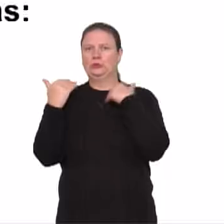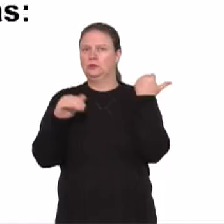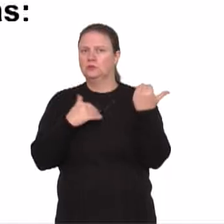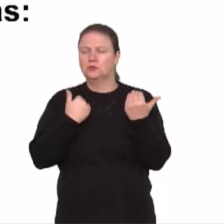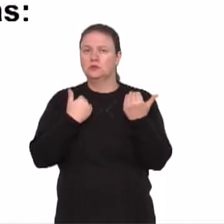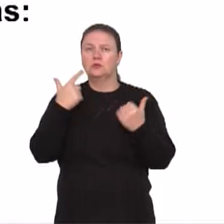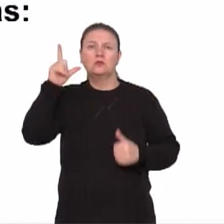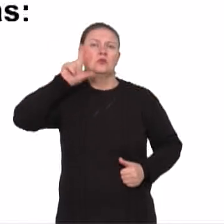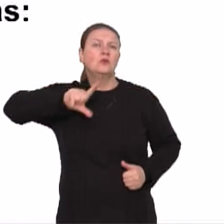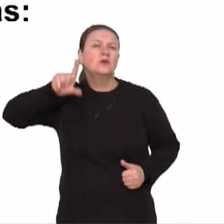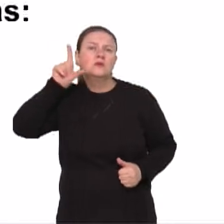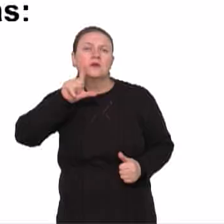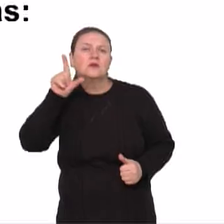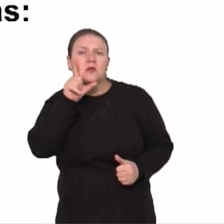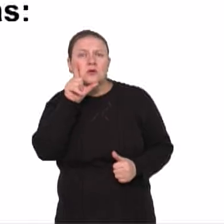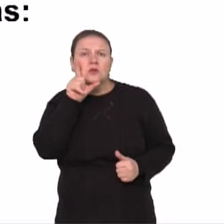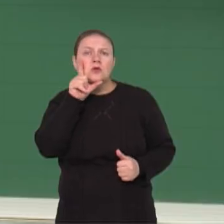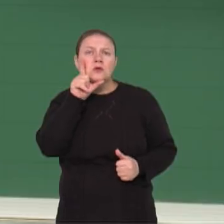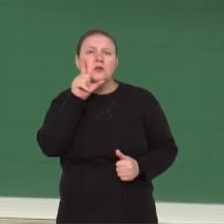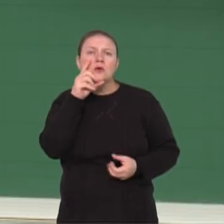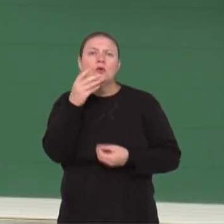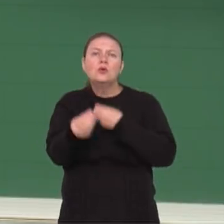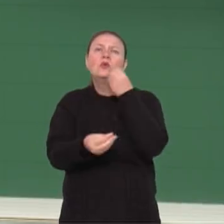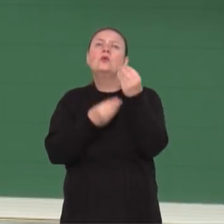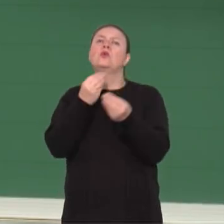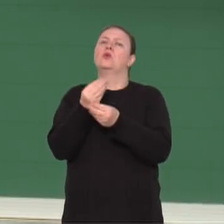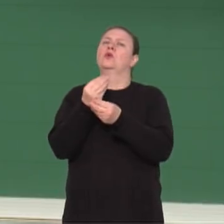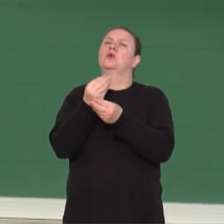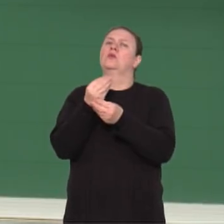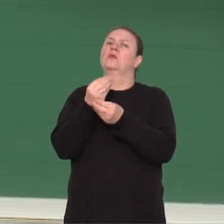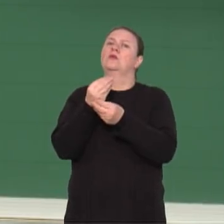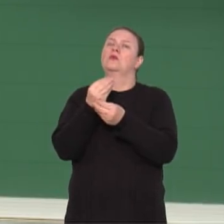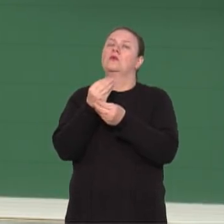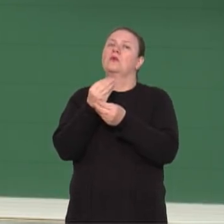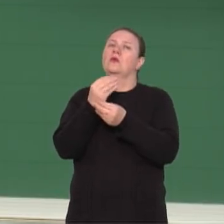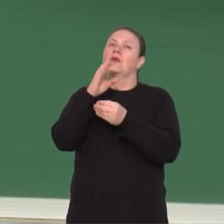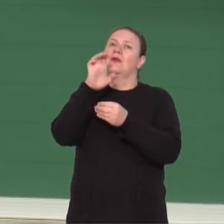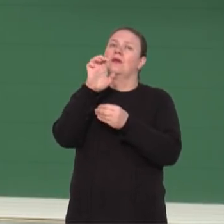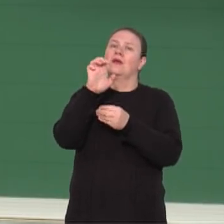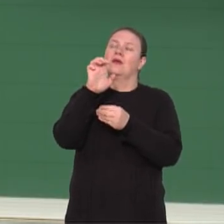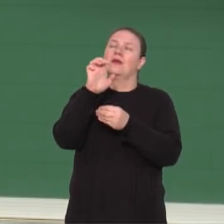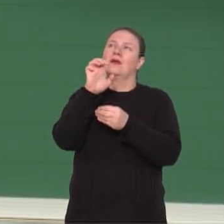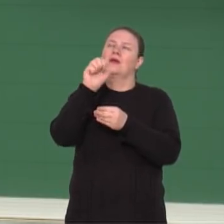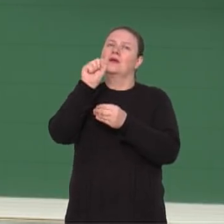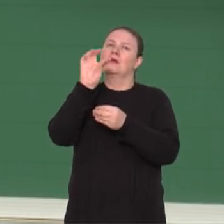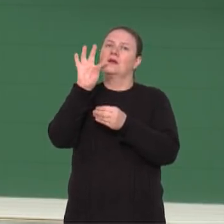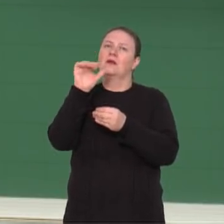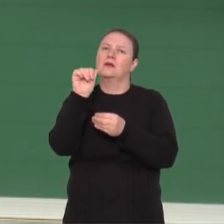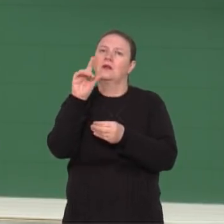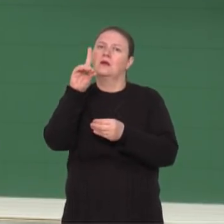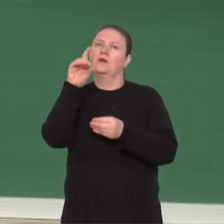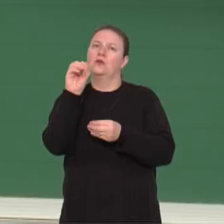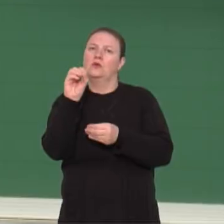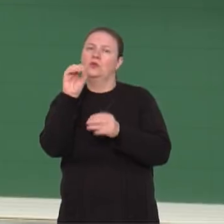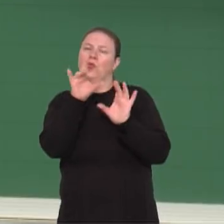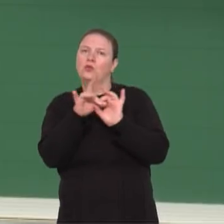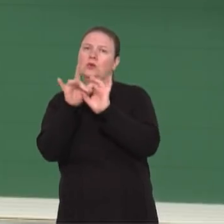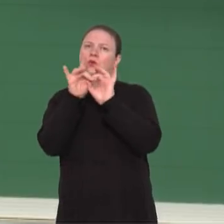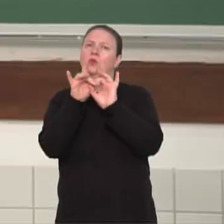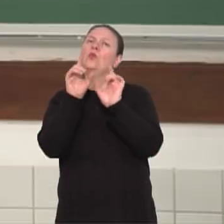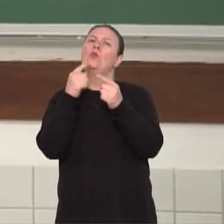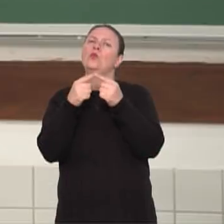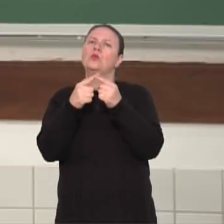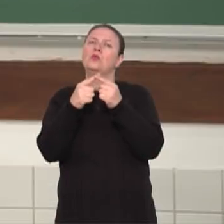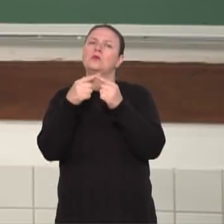Unidos, professor, é um país só. Como que você coloca o verbo ser no plural? Como que você diz os Estados Unidos são uma potência? O correto não seria